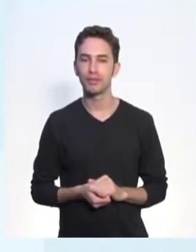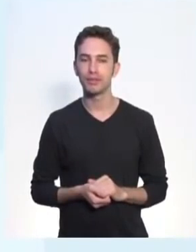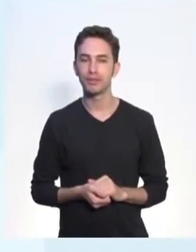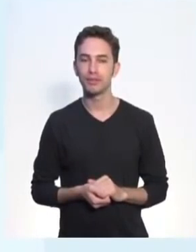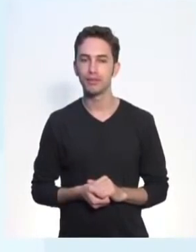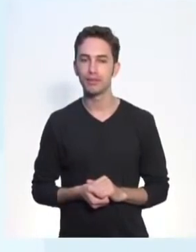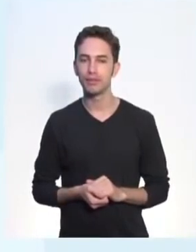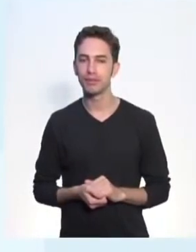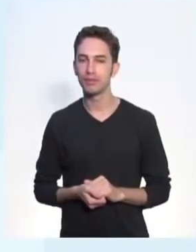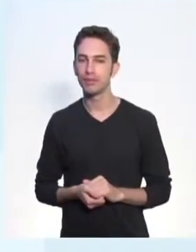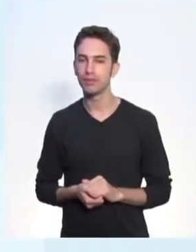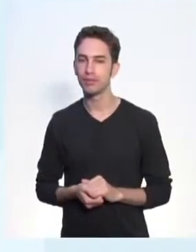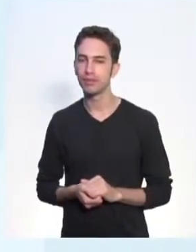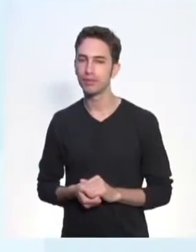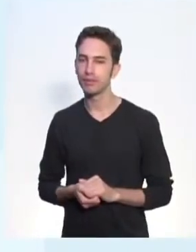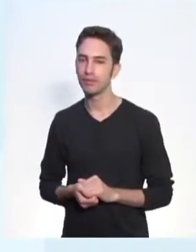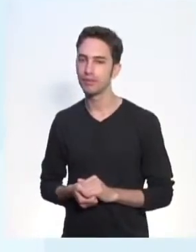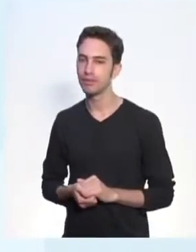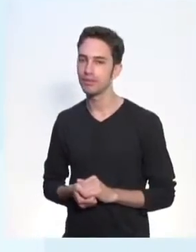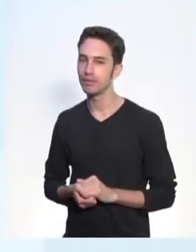jornais.